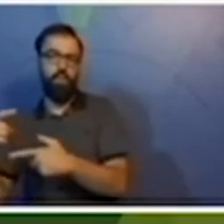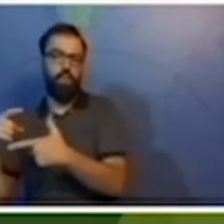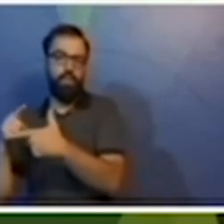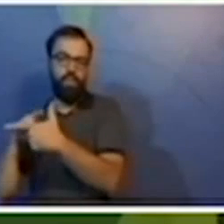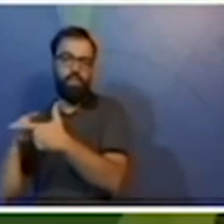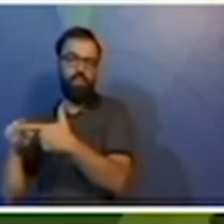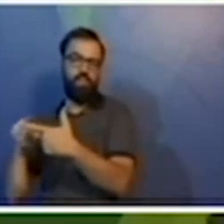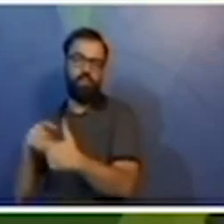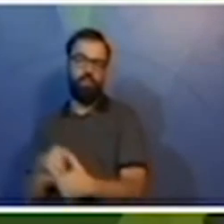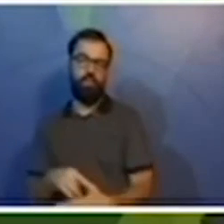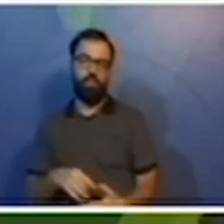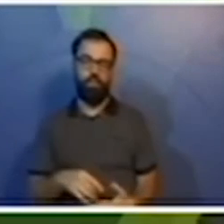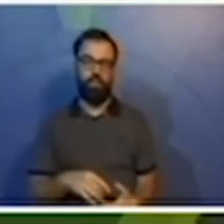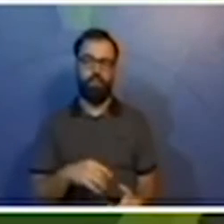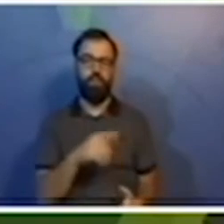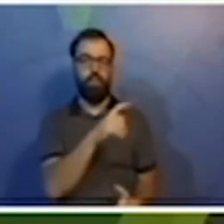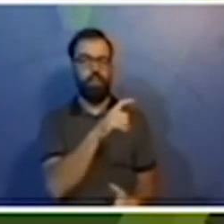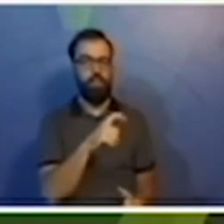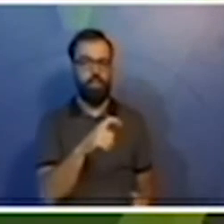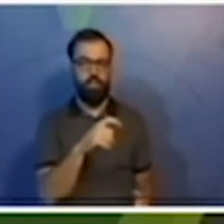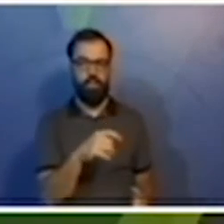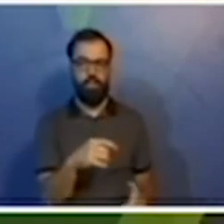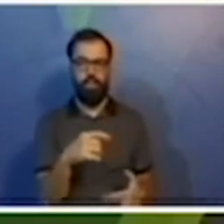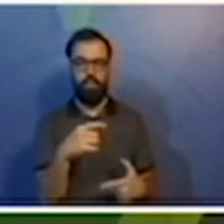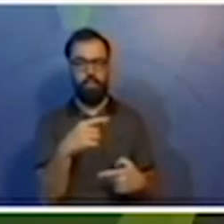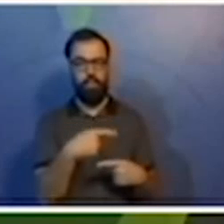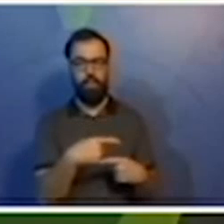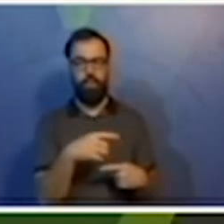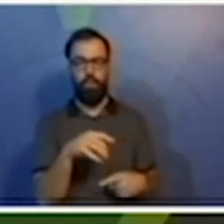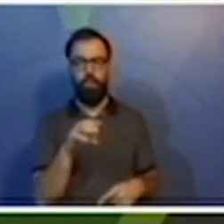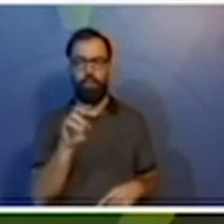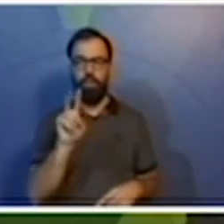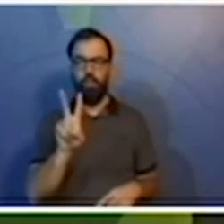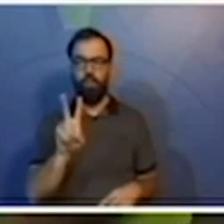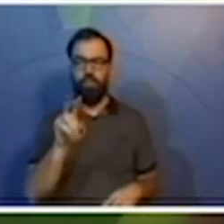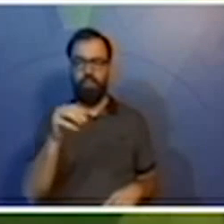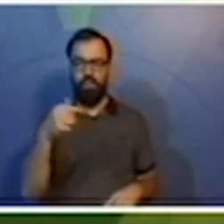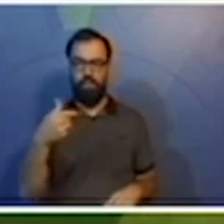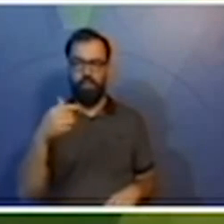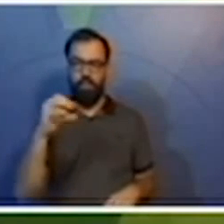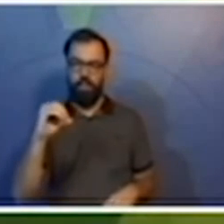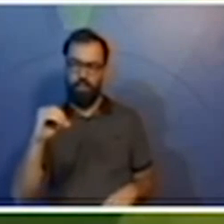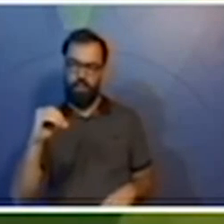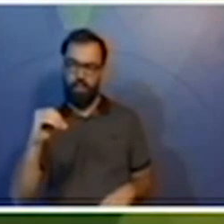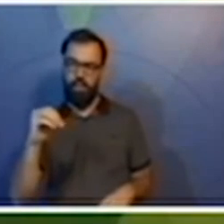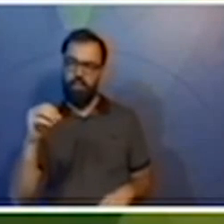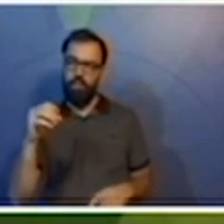X igual 270 dividido por 4 dá